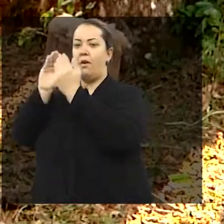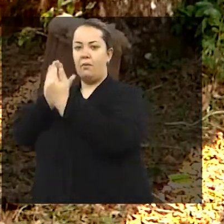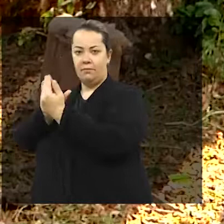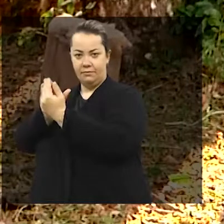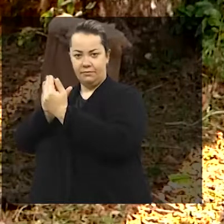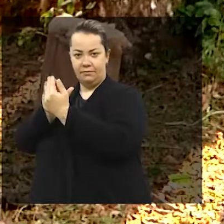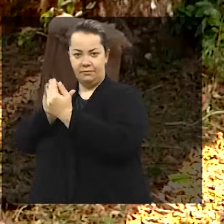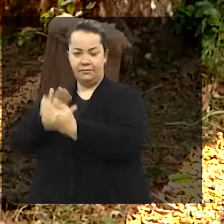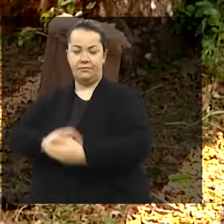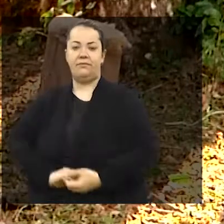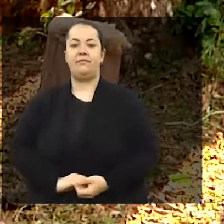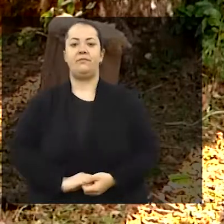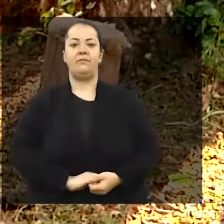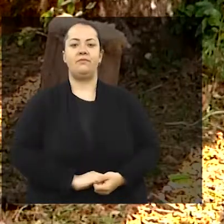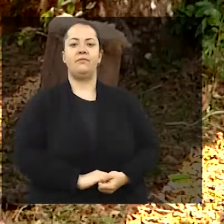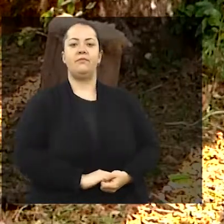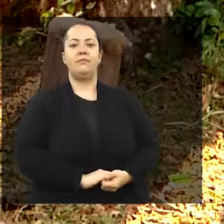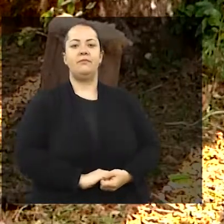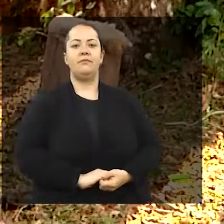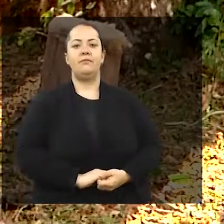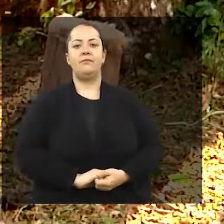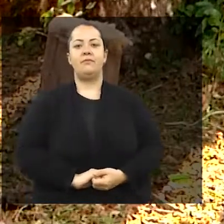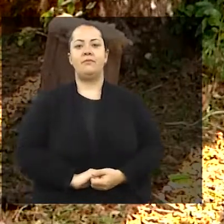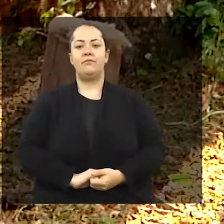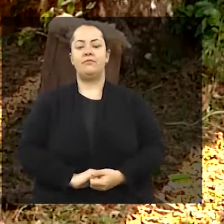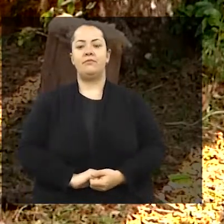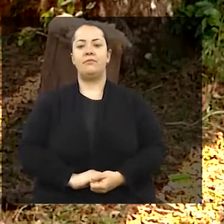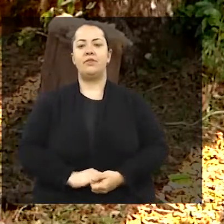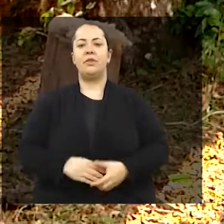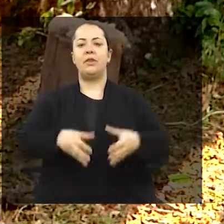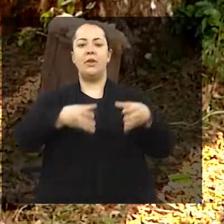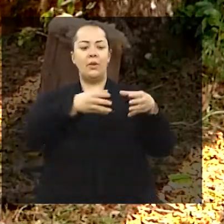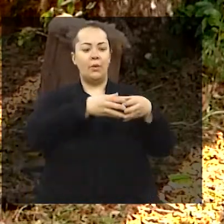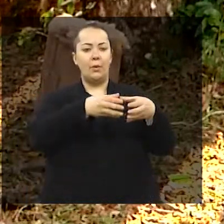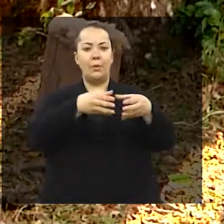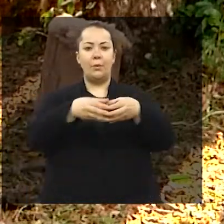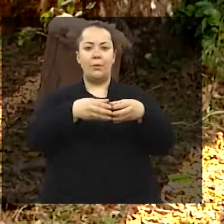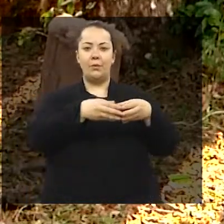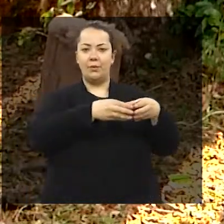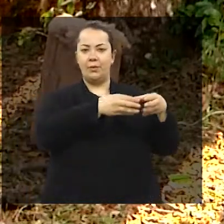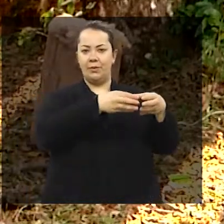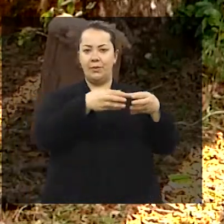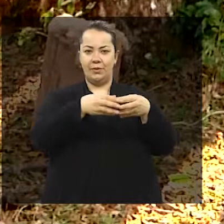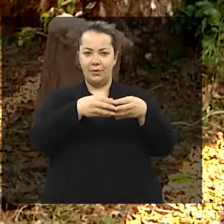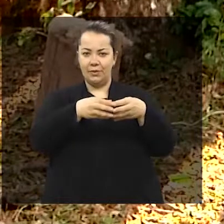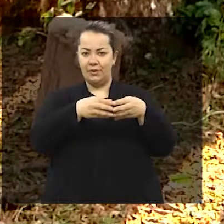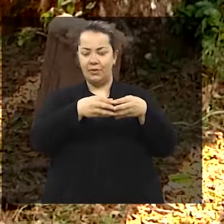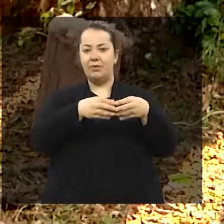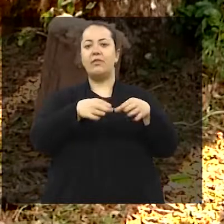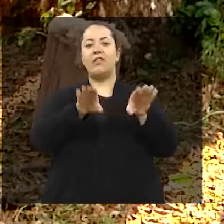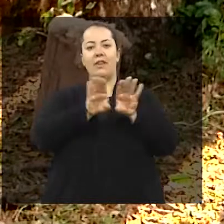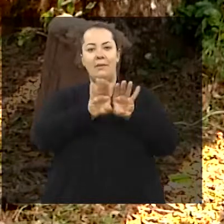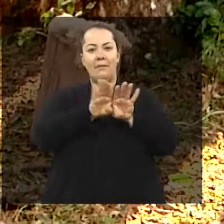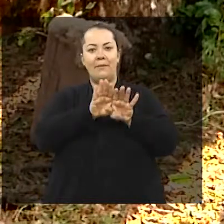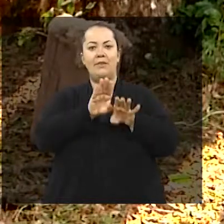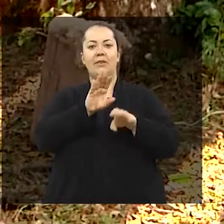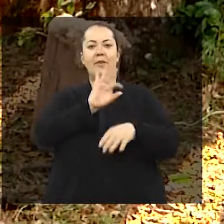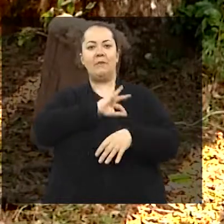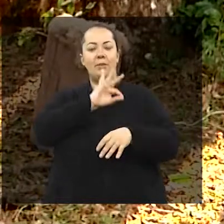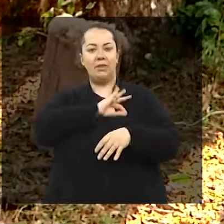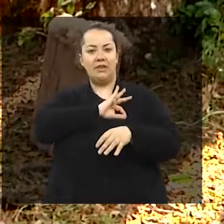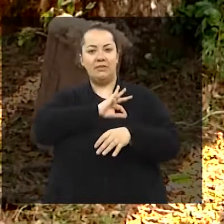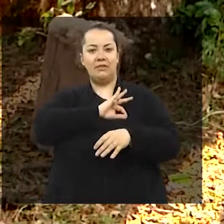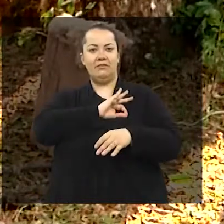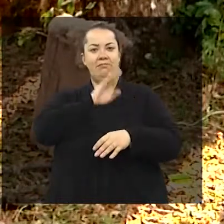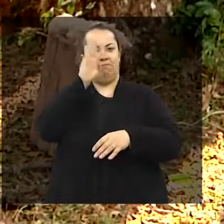na Praça da Bandeira vinha um grupo lá até de policiais militares faziam os carreteiros ali